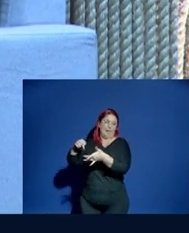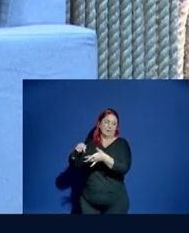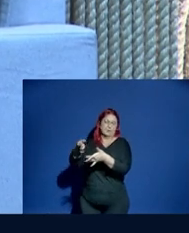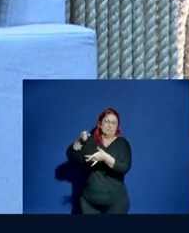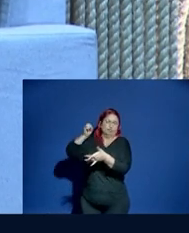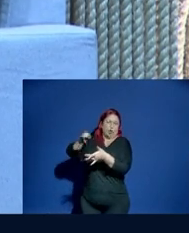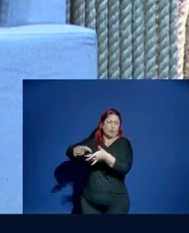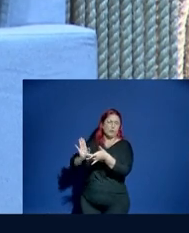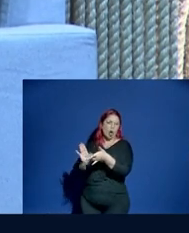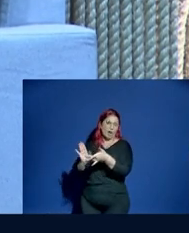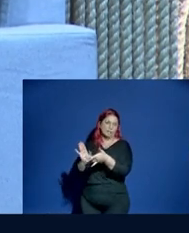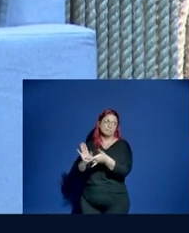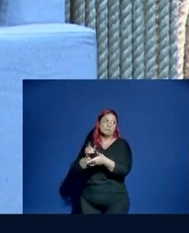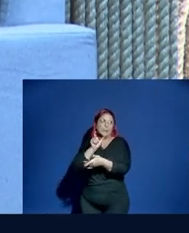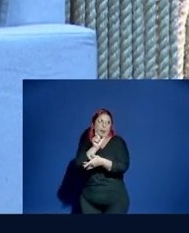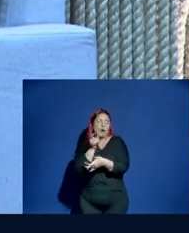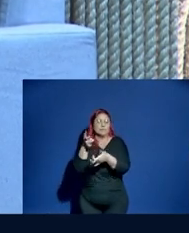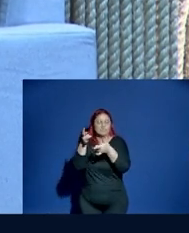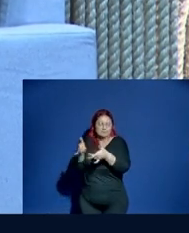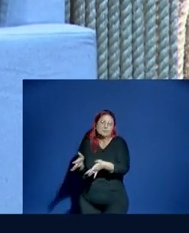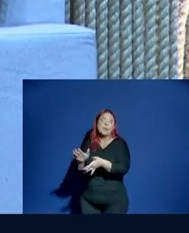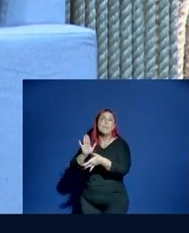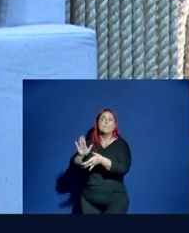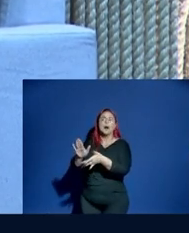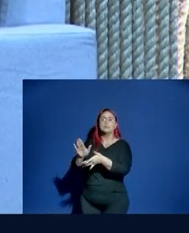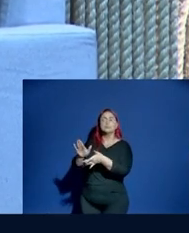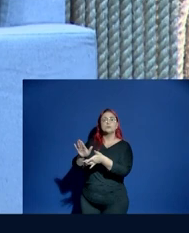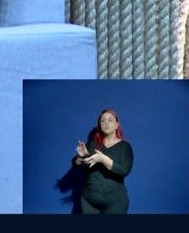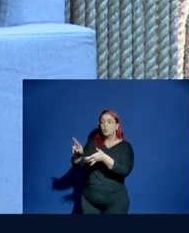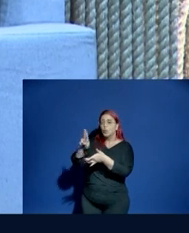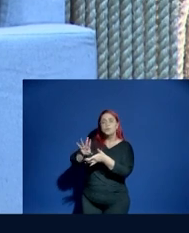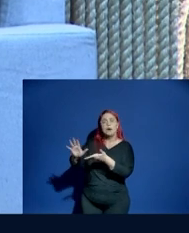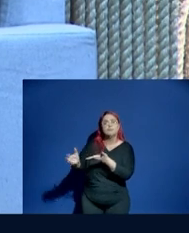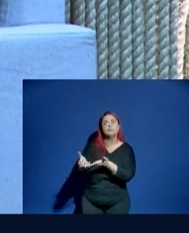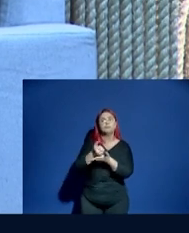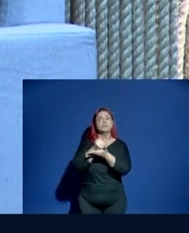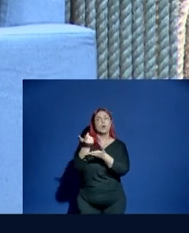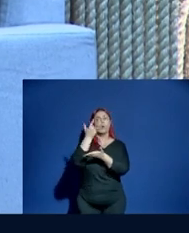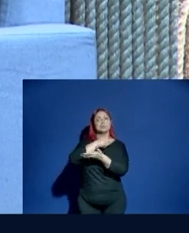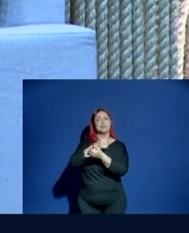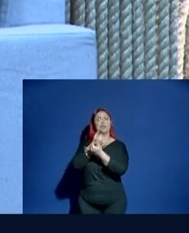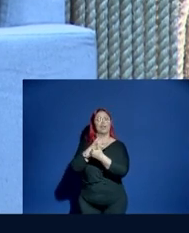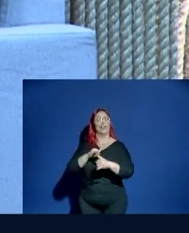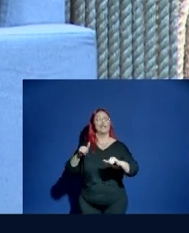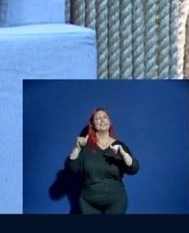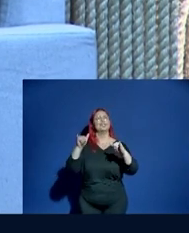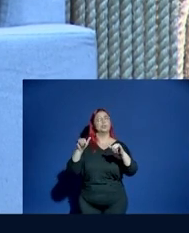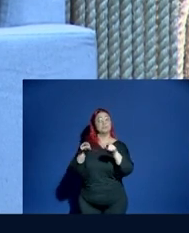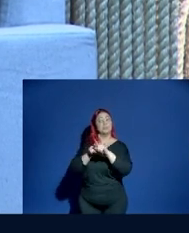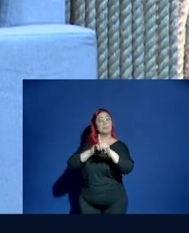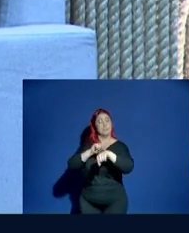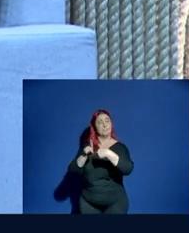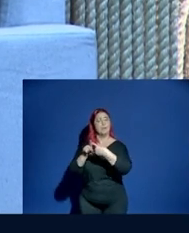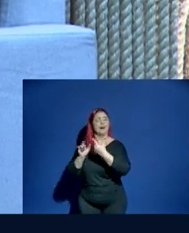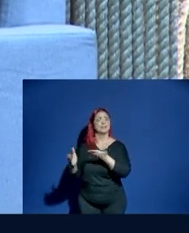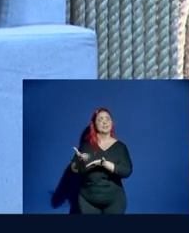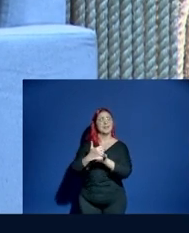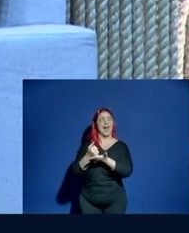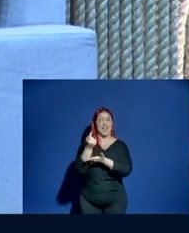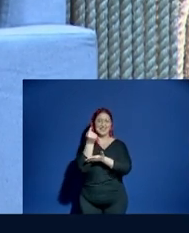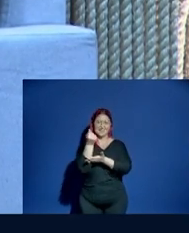desperdiçados uma boa palavra mas sobre utilizados de uma forma muito mais eficiente para você gerar mais receita ou mais resultado